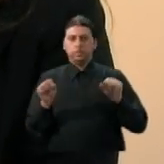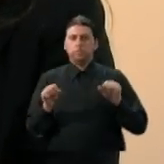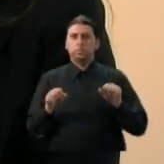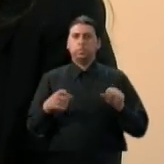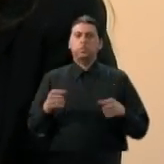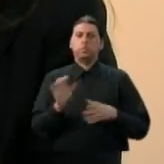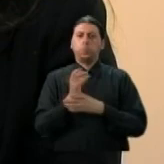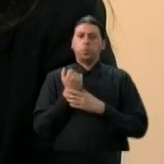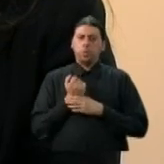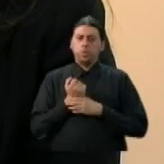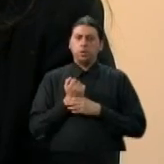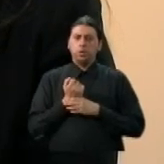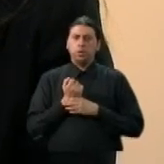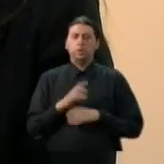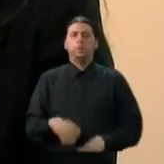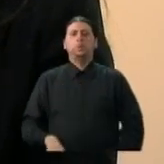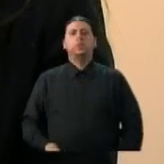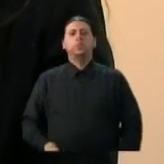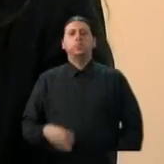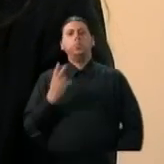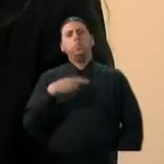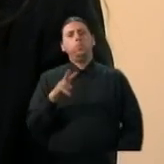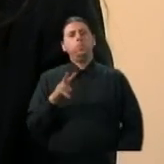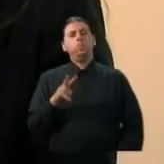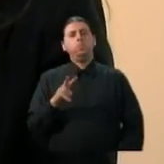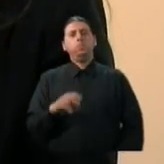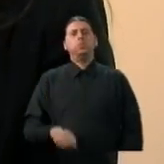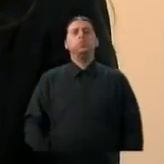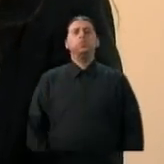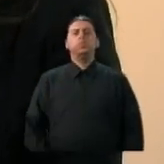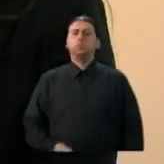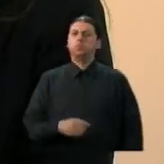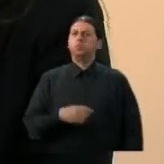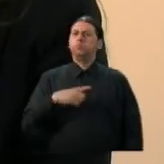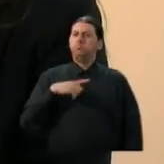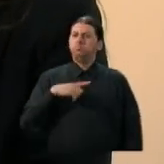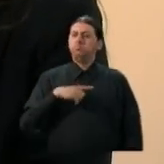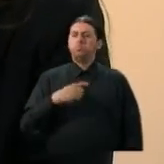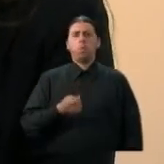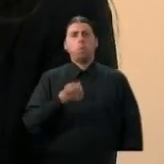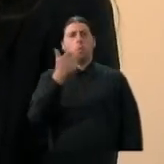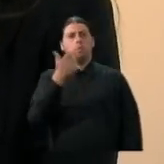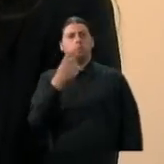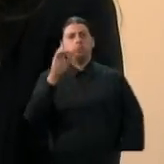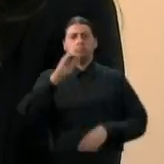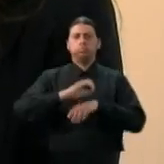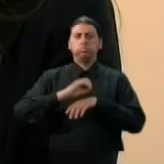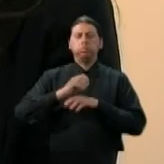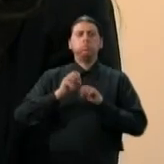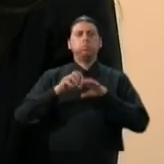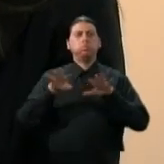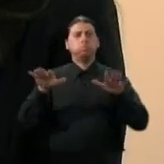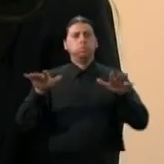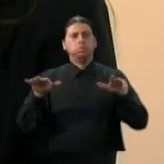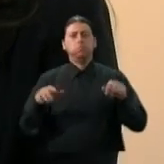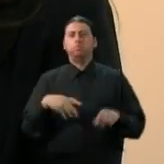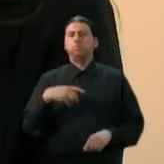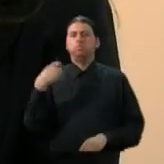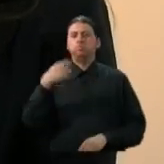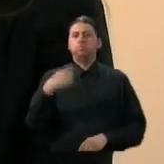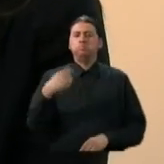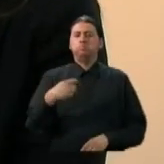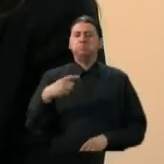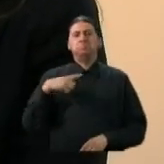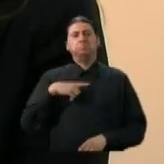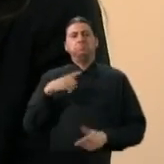protegidos, vai haver quase zero transmissão e não vai ter CA de colo,